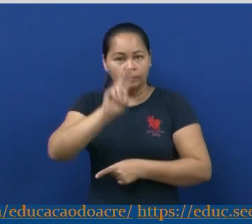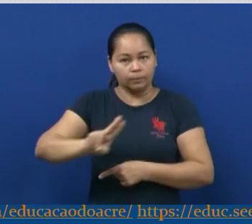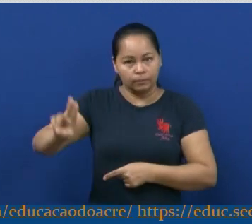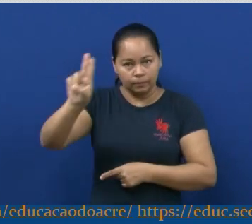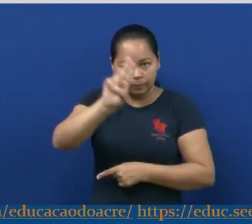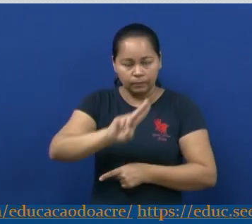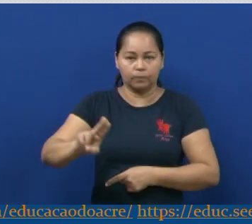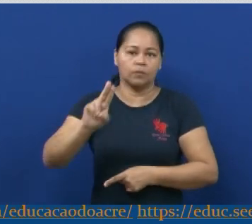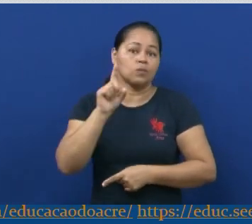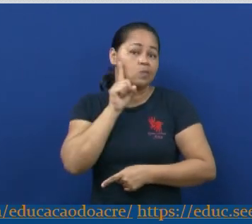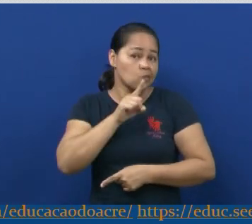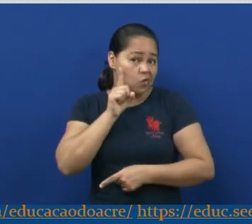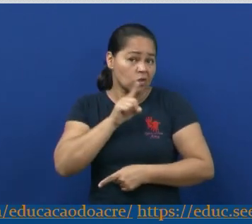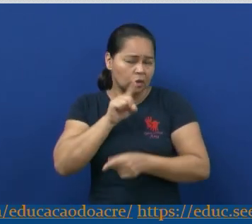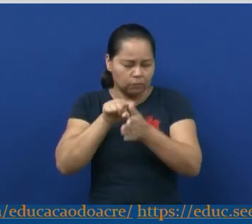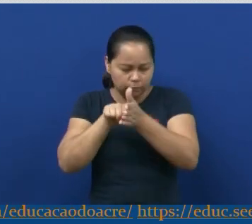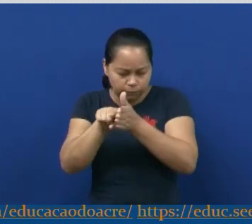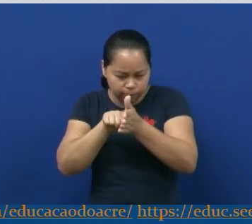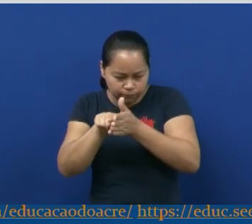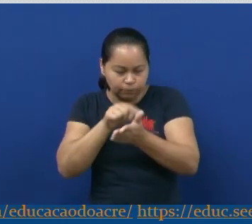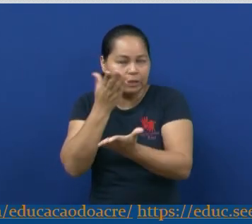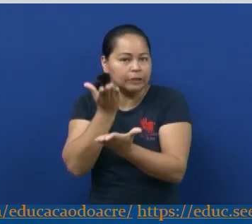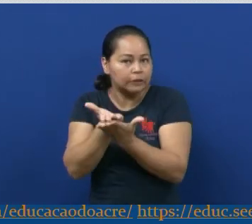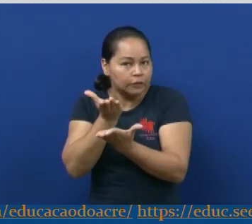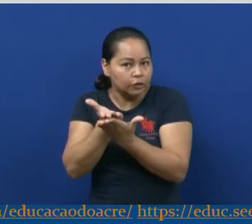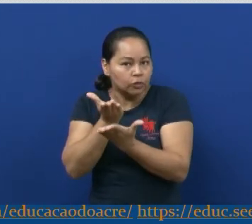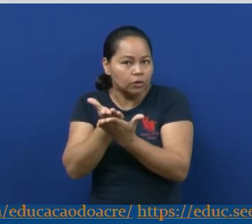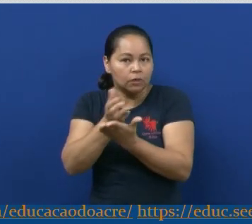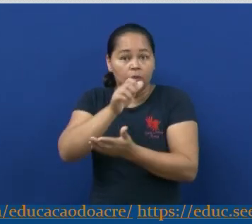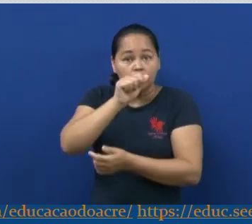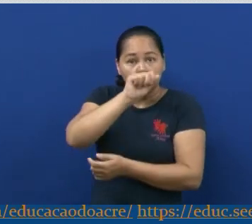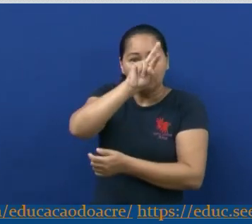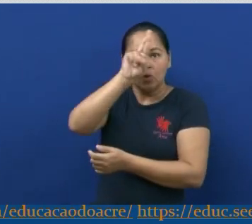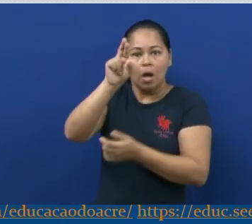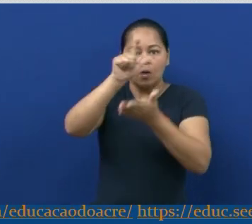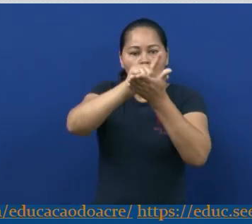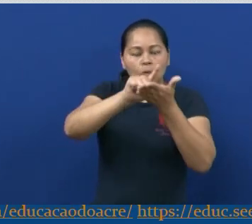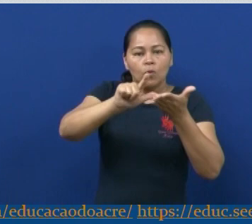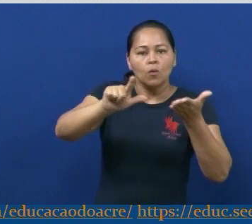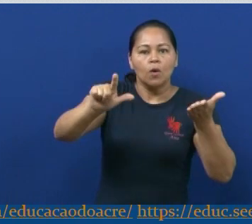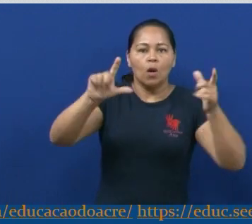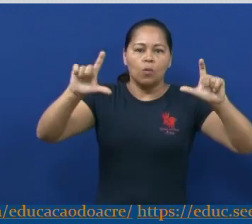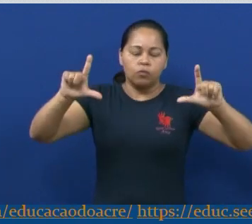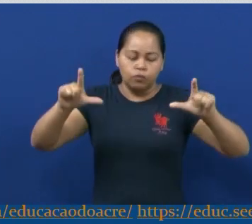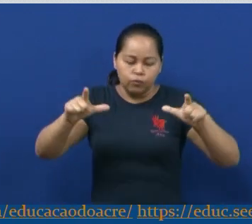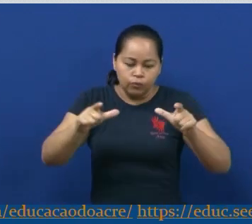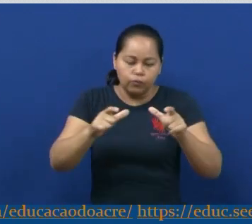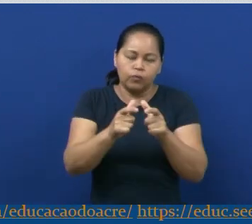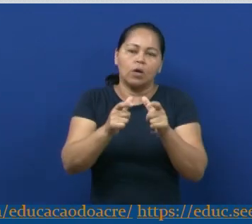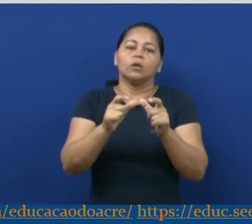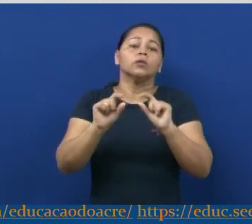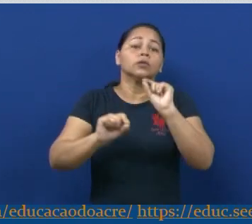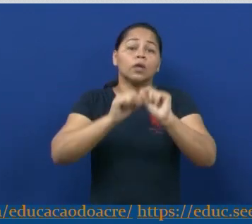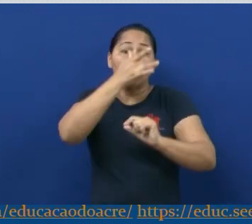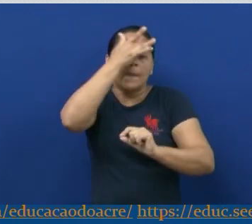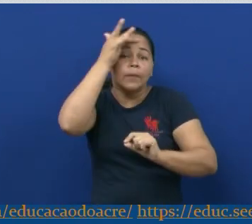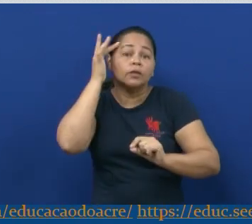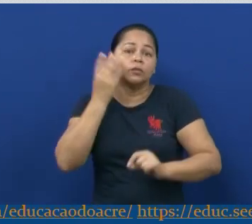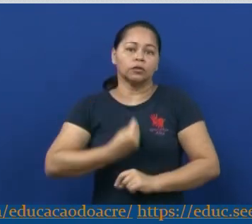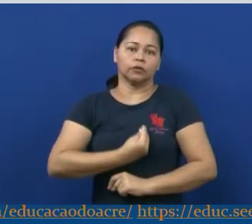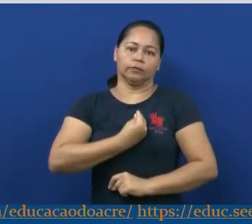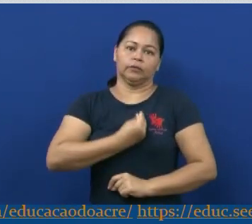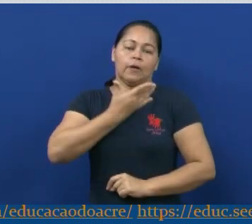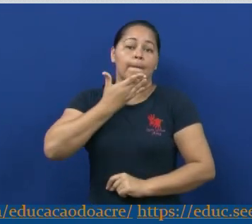Stanford, nos Estados Unidos, que analisaram a relação do ar mais limpo com a redução da morte prematura de pessoas no